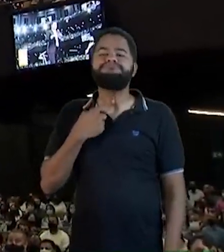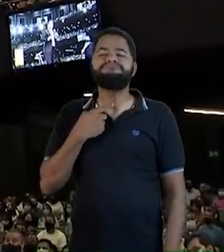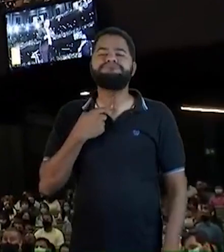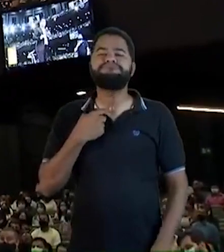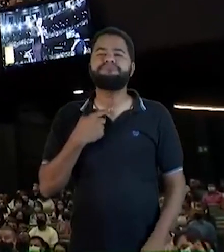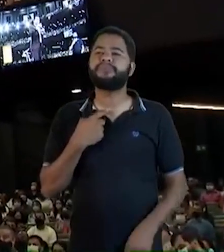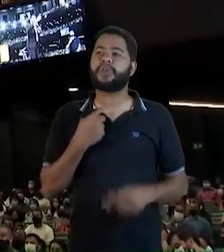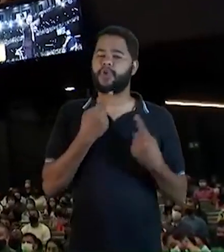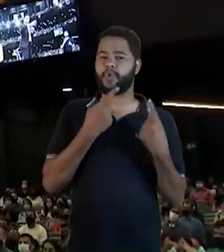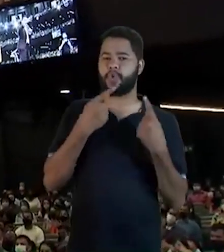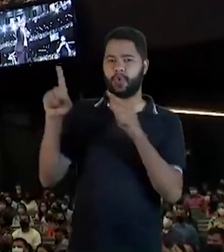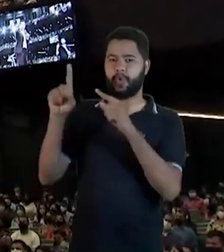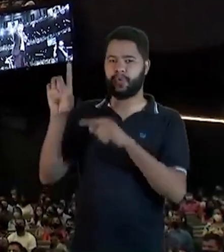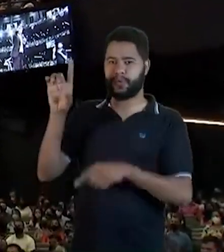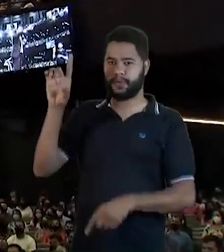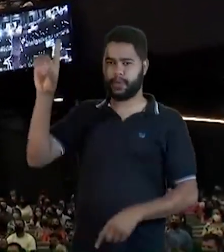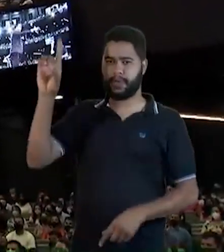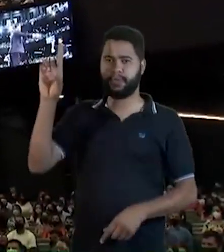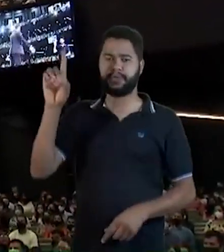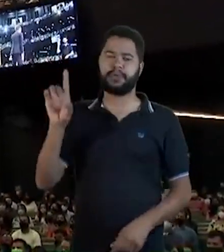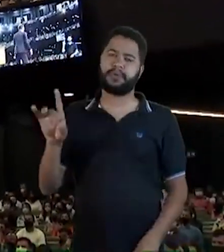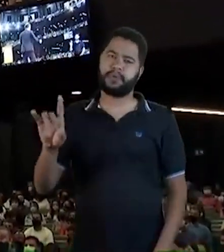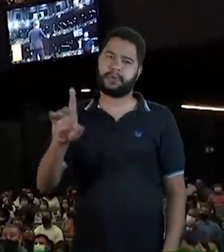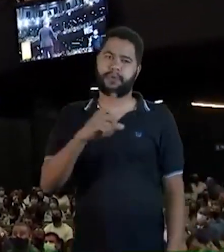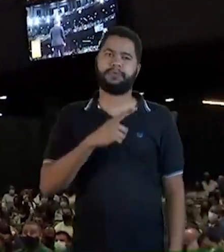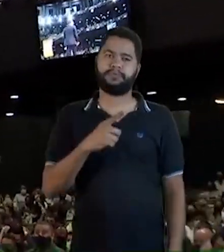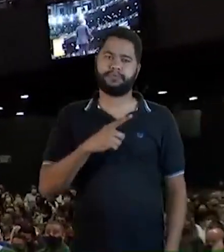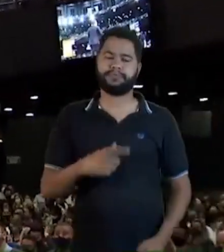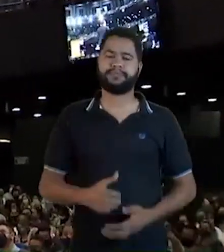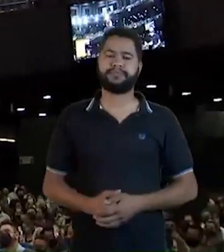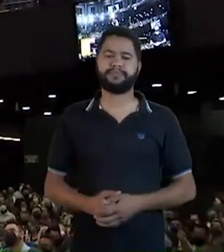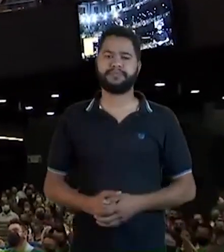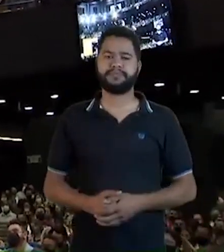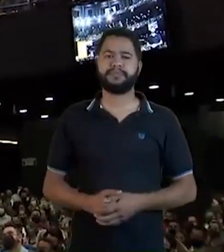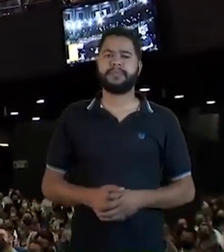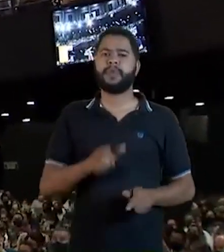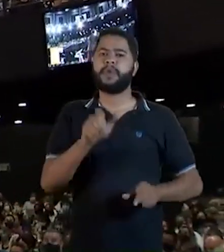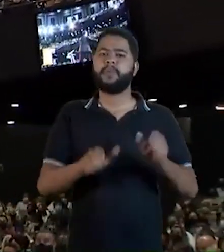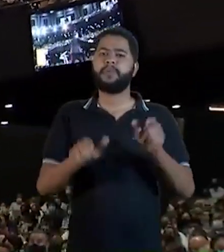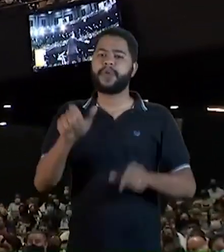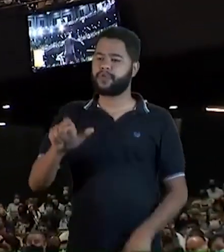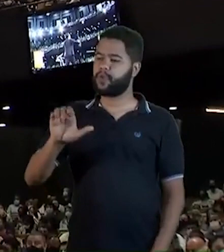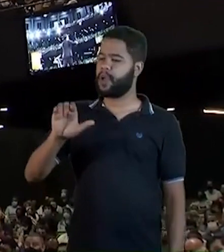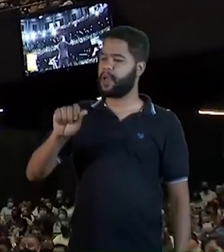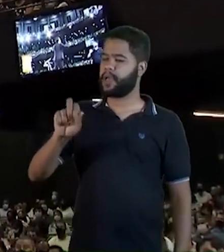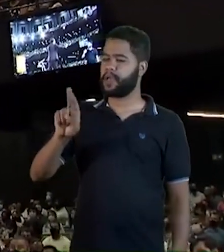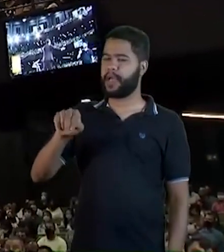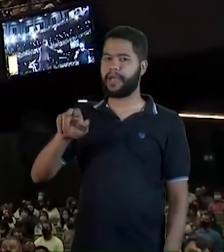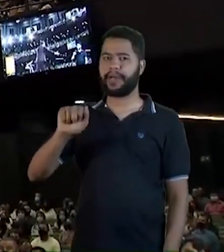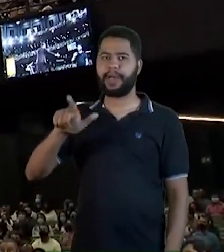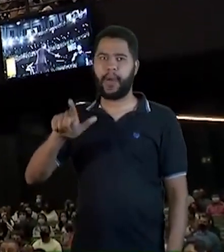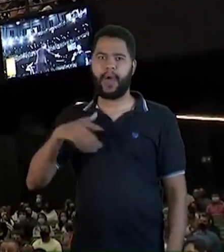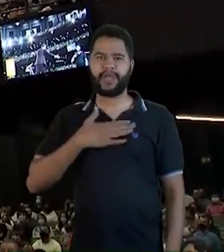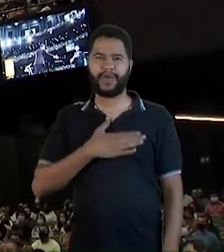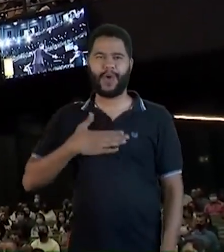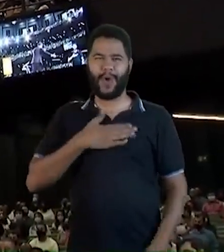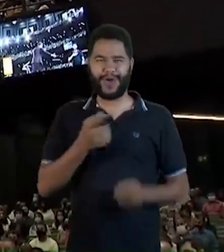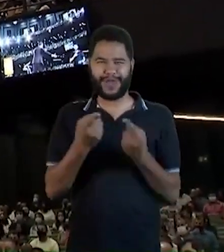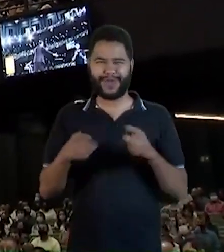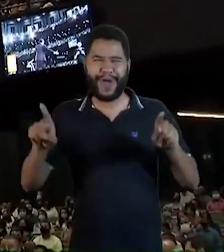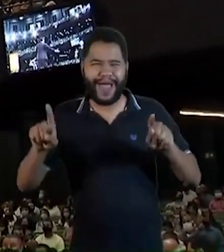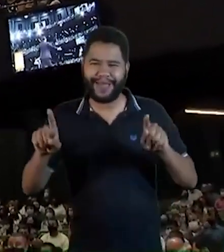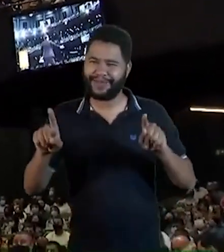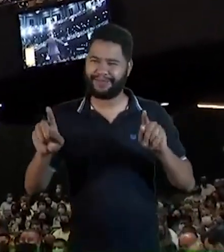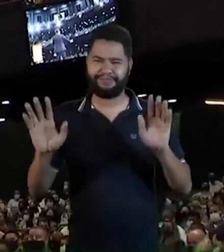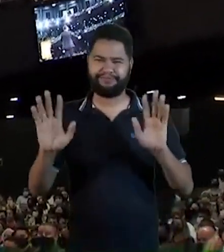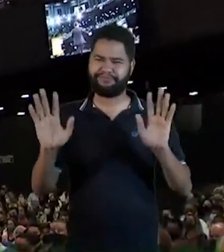contrários a Deus que surgem dentro de cada um de nós que isso é carne que que a pessoa Car Não não é a pessoa que gosta de alcatra